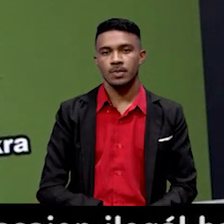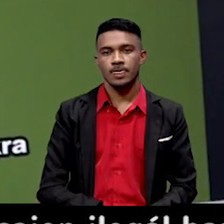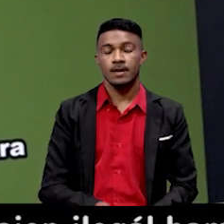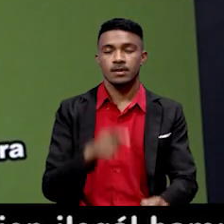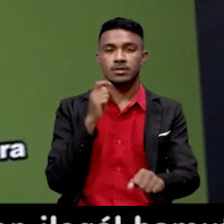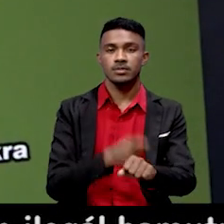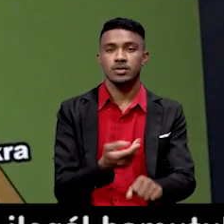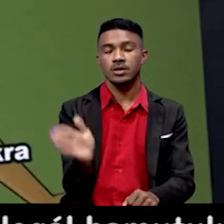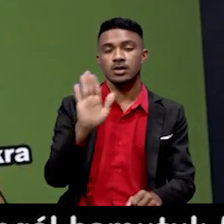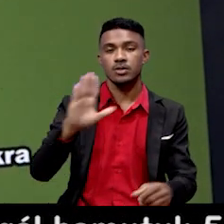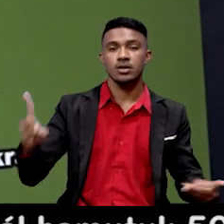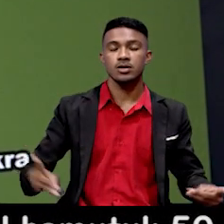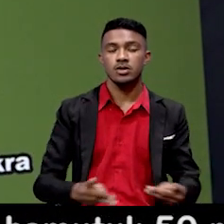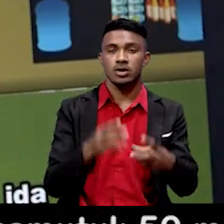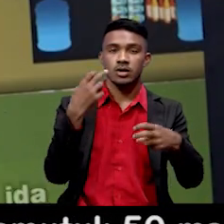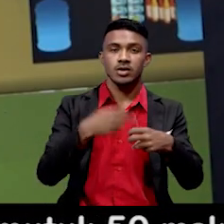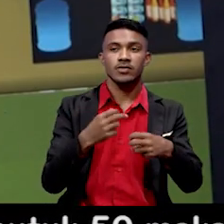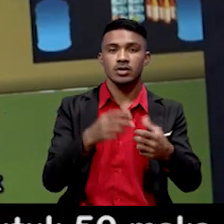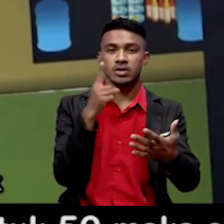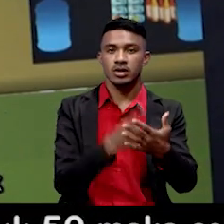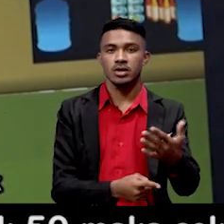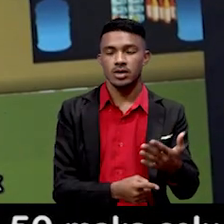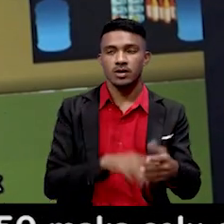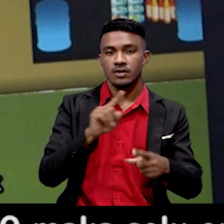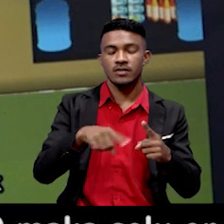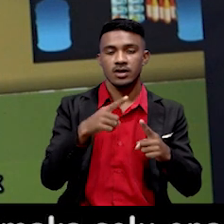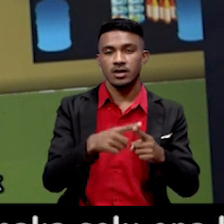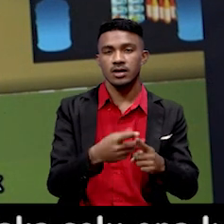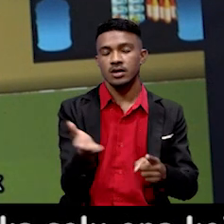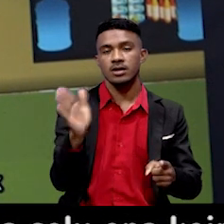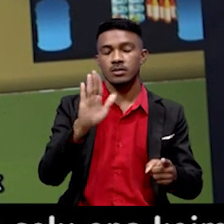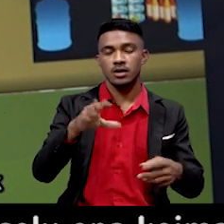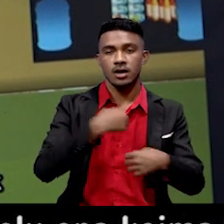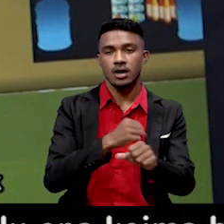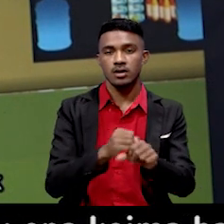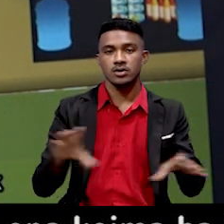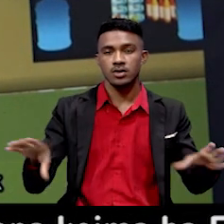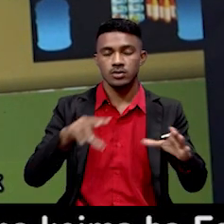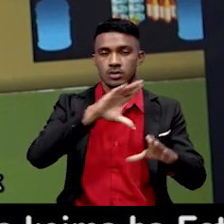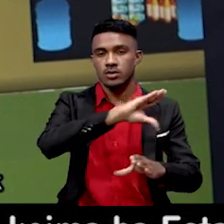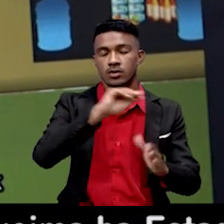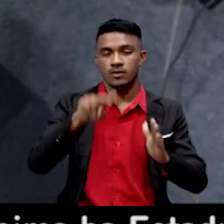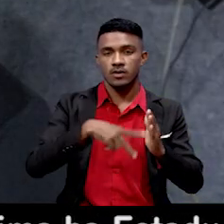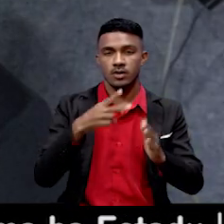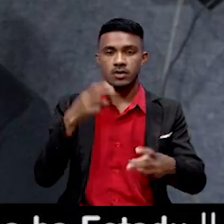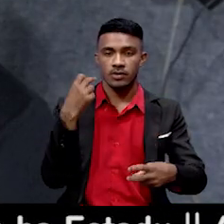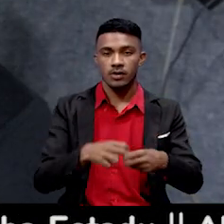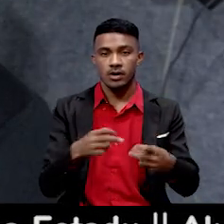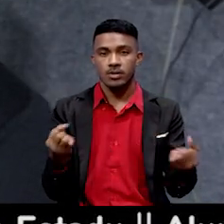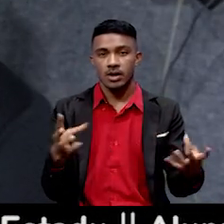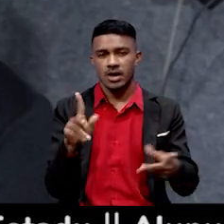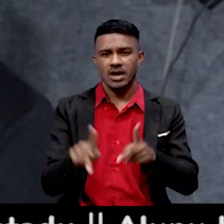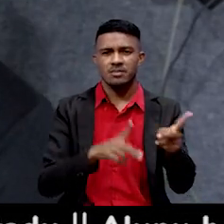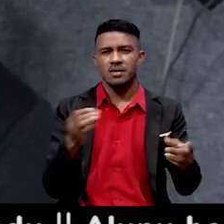Durante ni ita bot ha soru dificuldade sera, kua ingerita tu be produs ita bot ni obran. Dificuldade primeiro, a ONE é uma barra com o